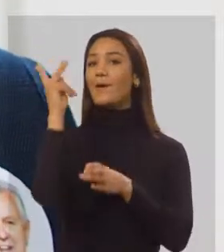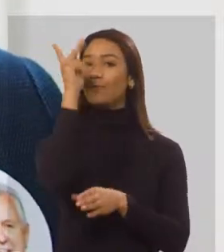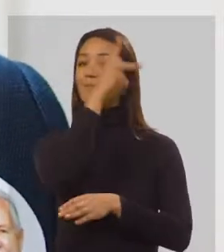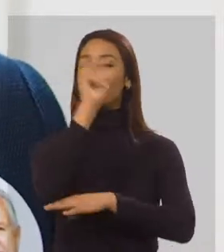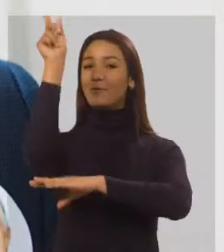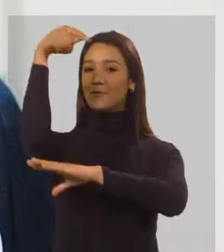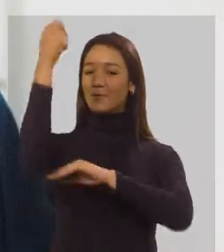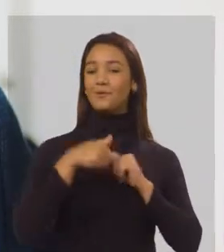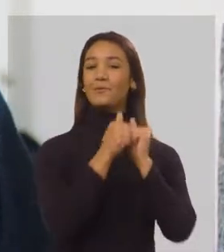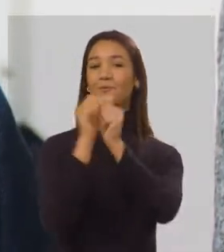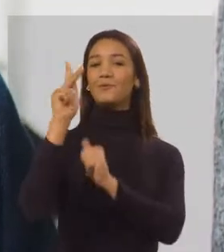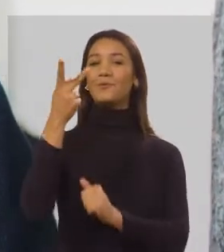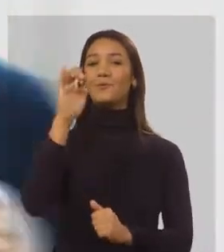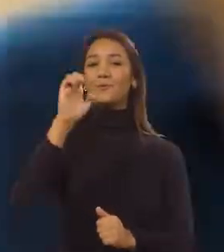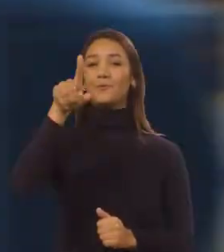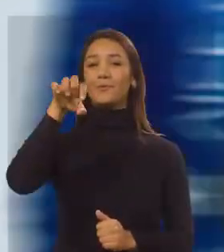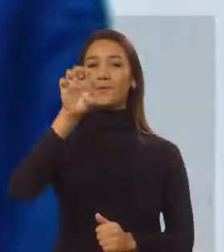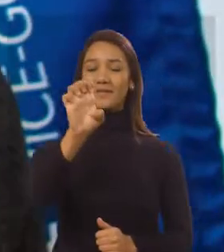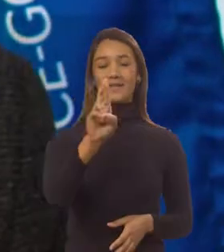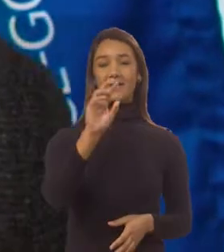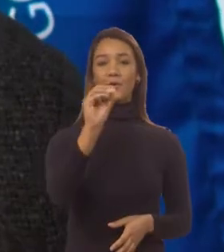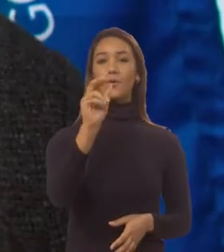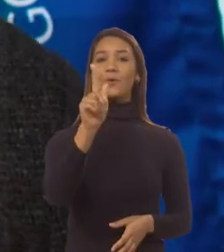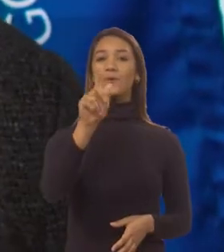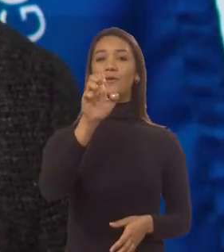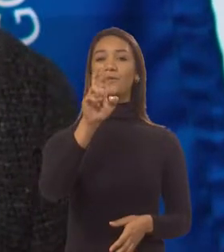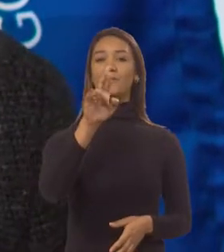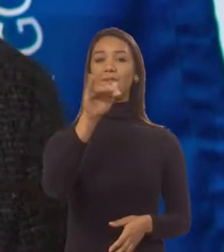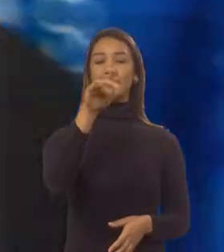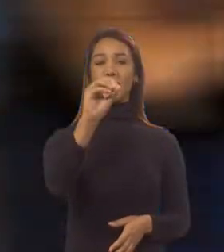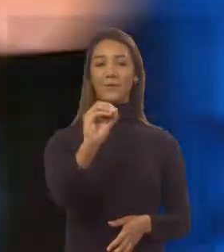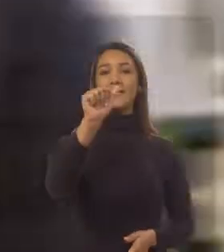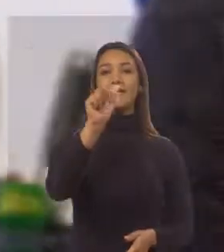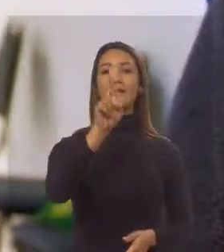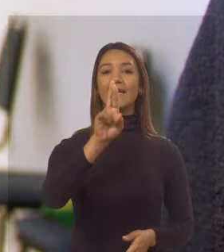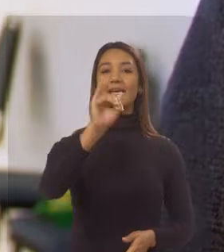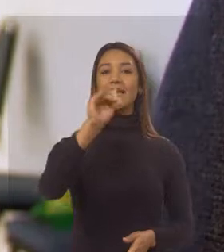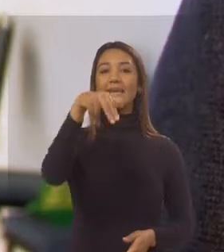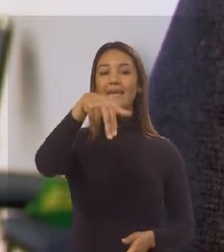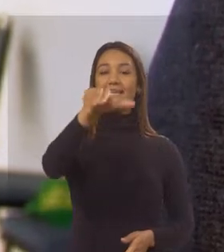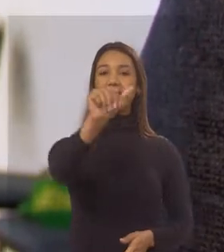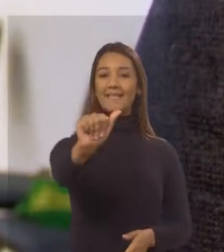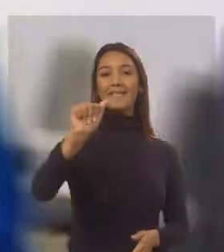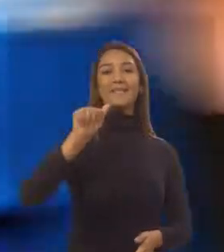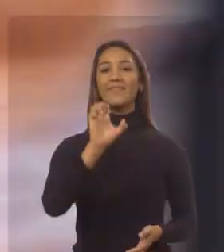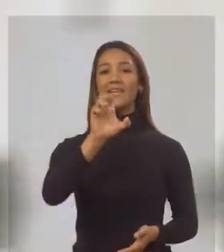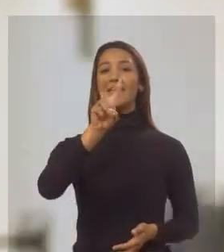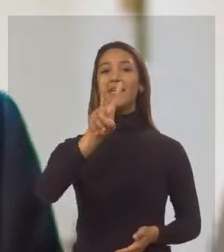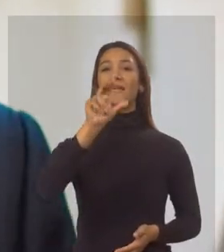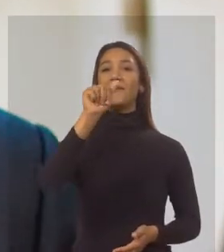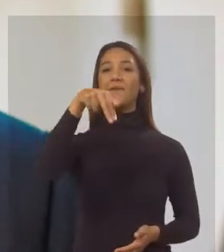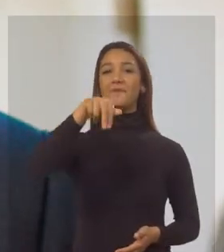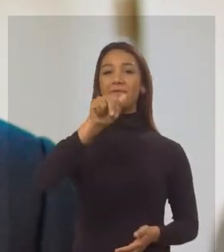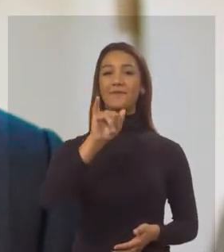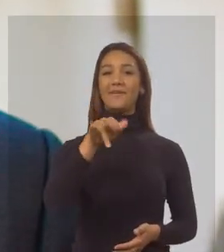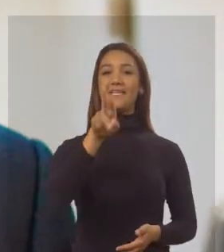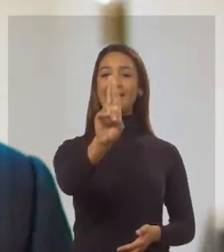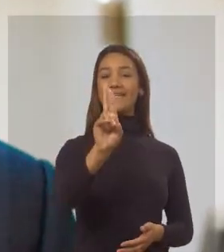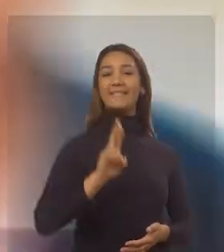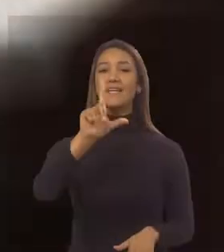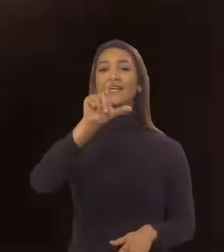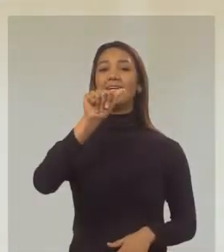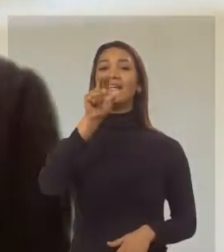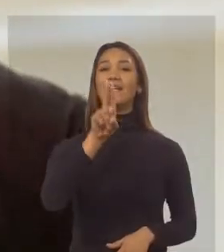Essa é uma parte do exército do Heinz. Rogério Kuhn, prefeito de Mata. Karina Nath, prefeita de Sapiranga. Evanir Volvo, prefeito